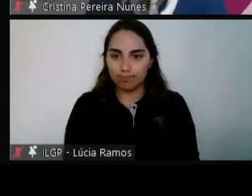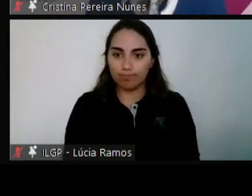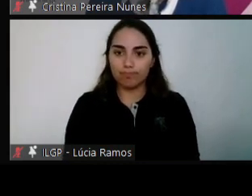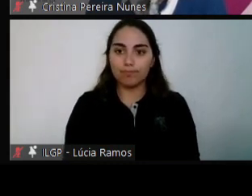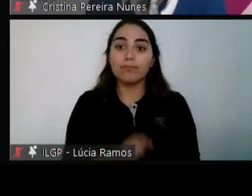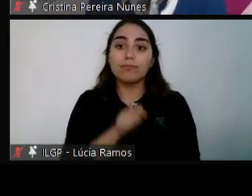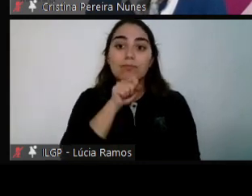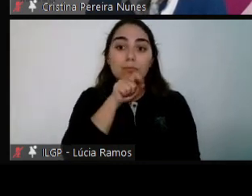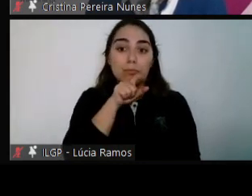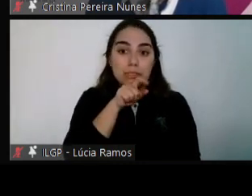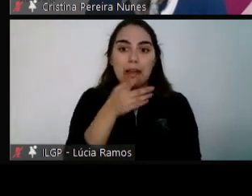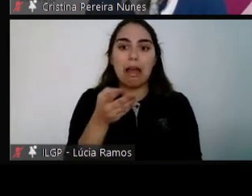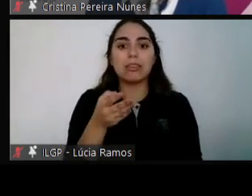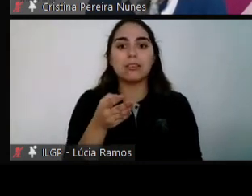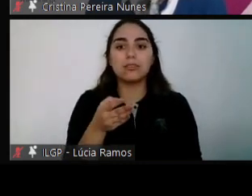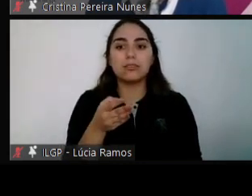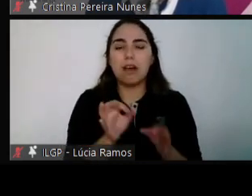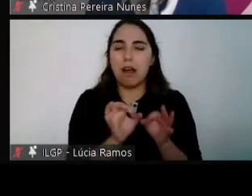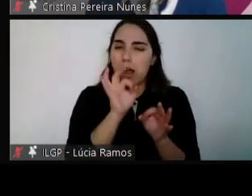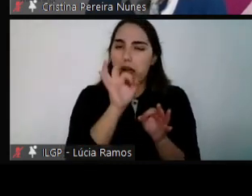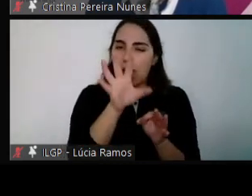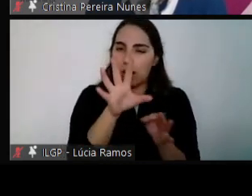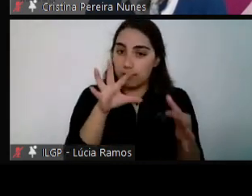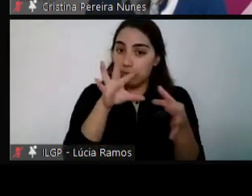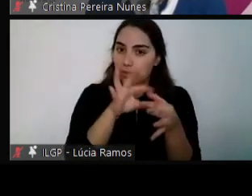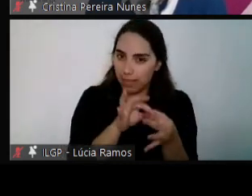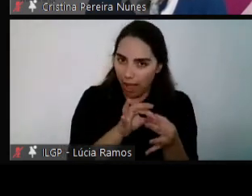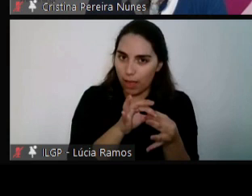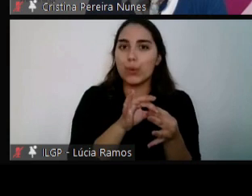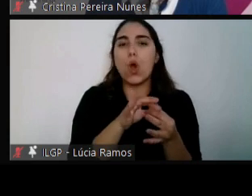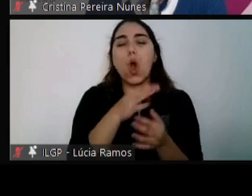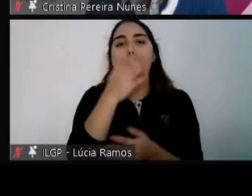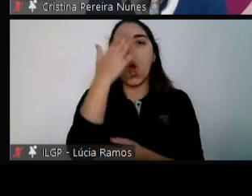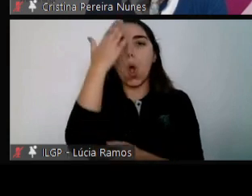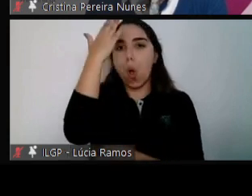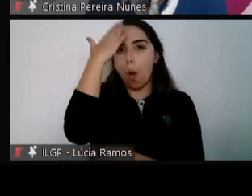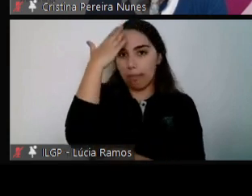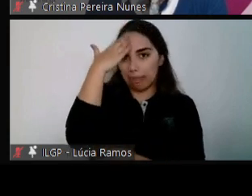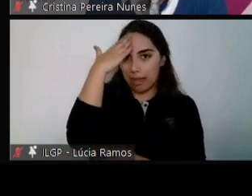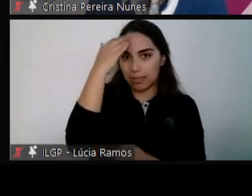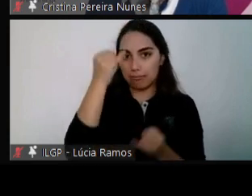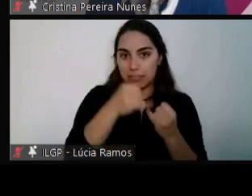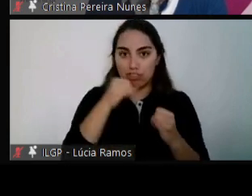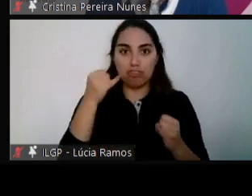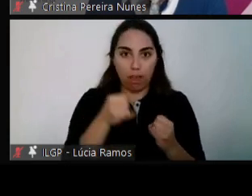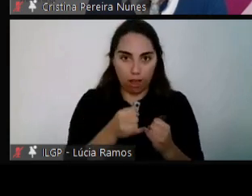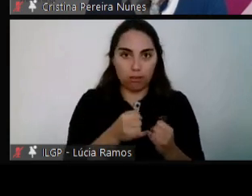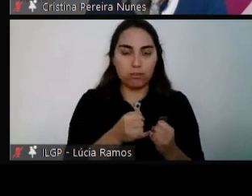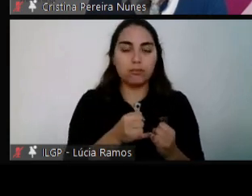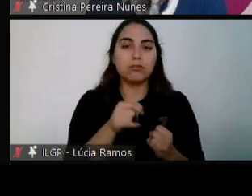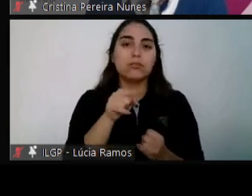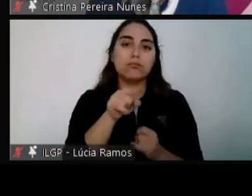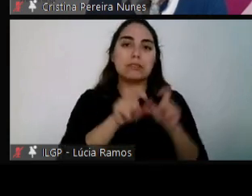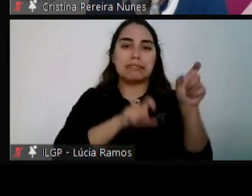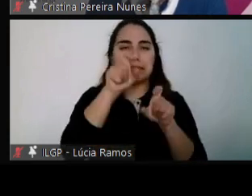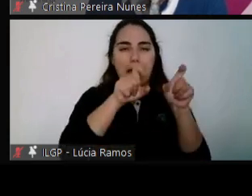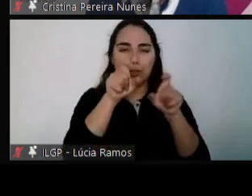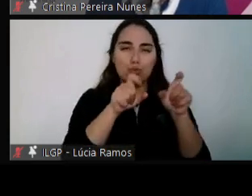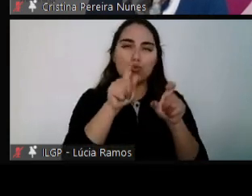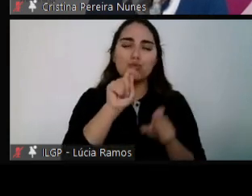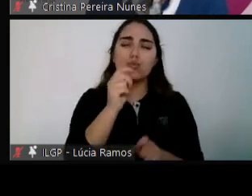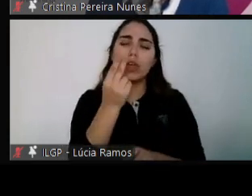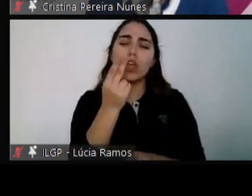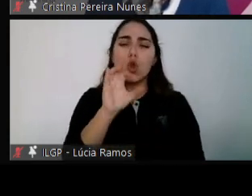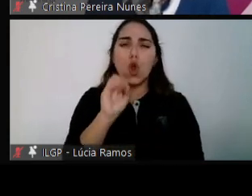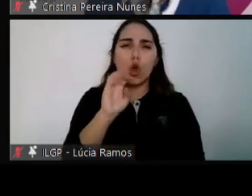agora uma nota, relativamente aos digital skills, também pegando os dados do Eurostat, há uma coisa engraçada que já vão perceber também, eu faço ao contexto